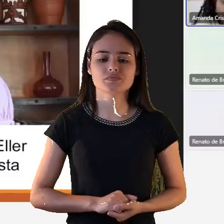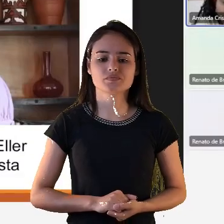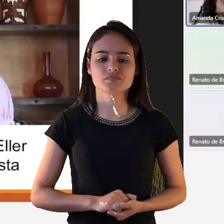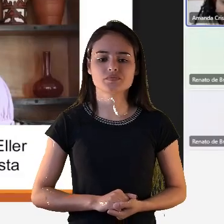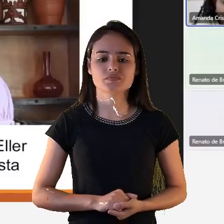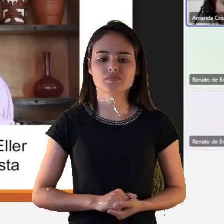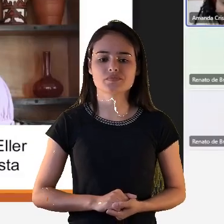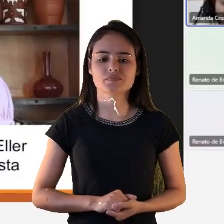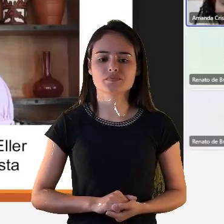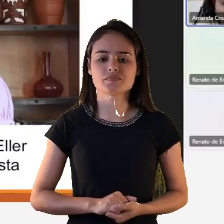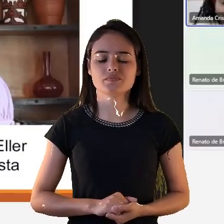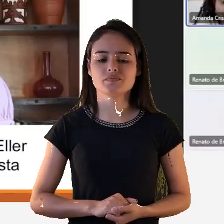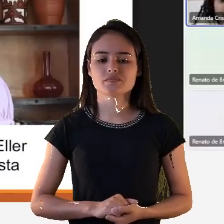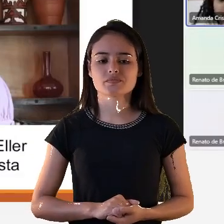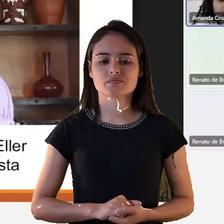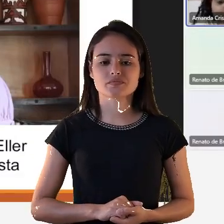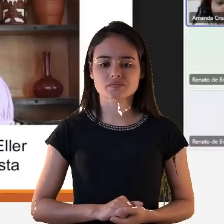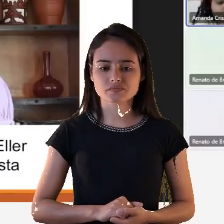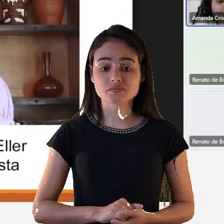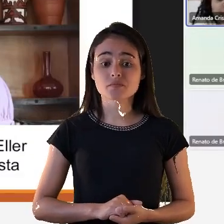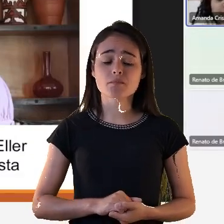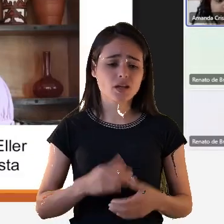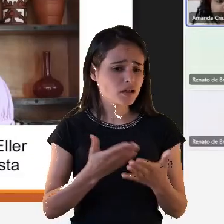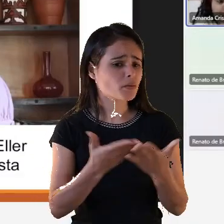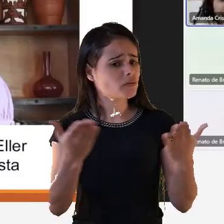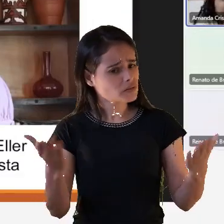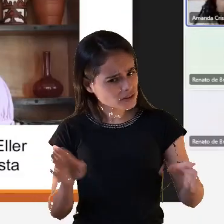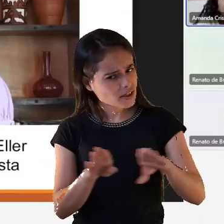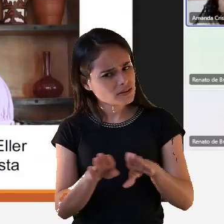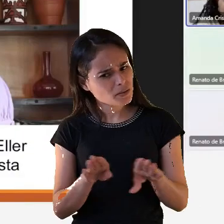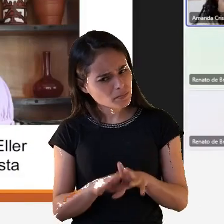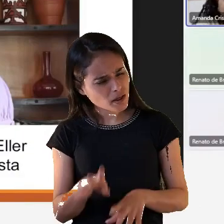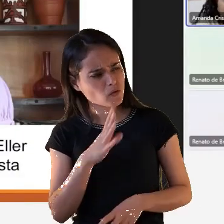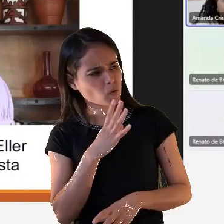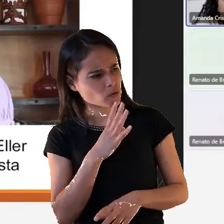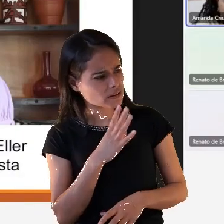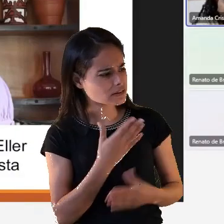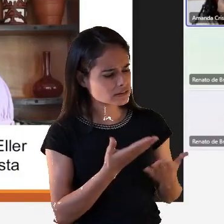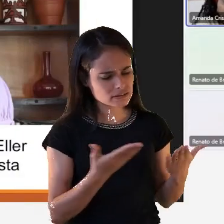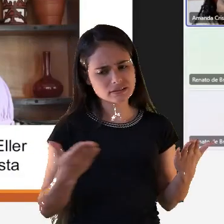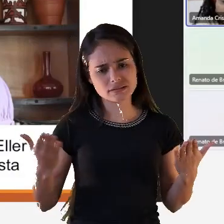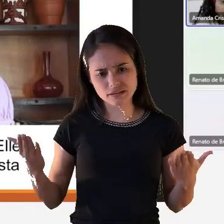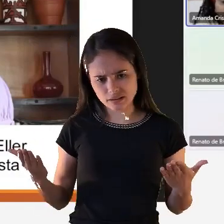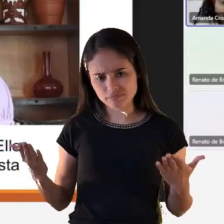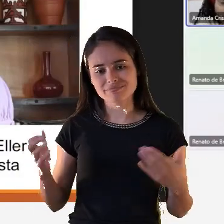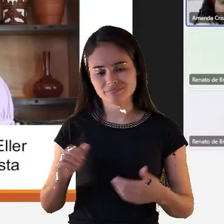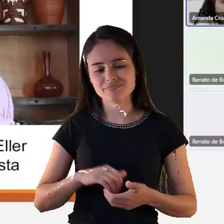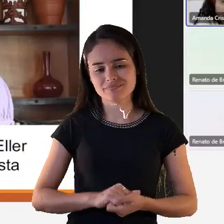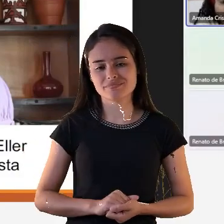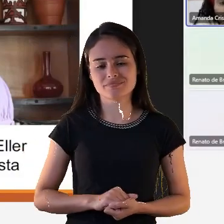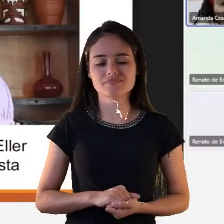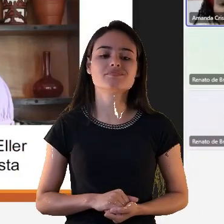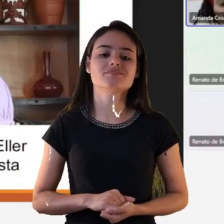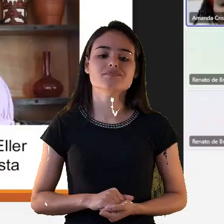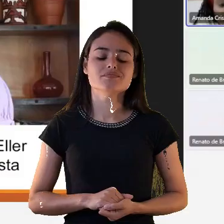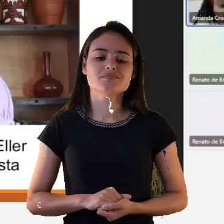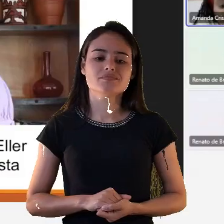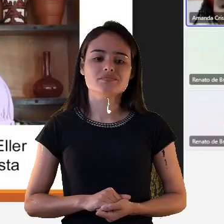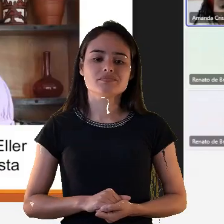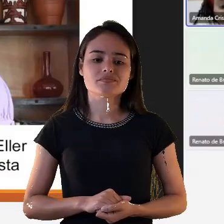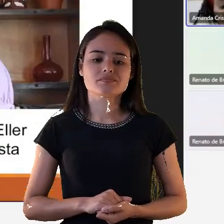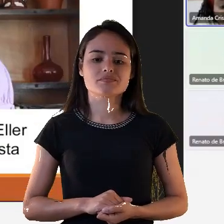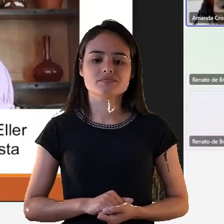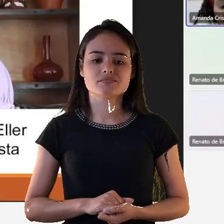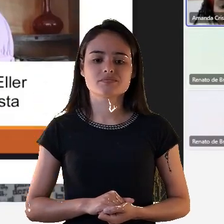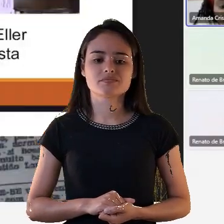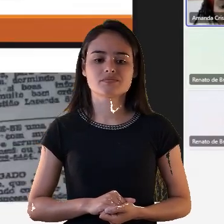essa outras fontes também para conhecer, para pesquisar, além do podcast, né? Pode passar.